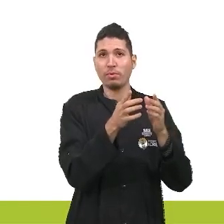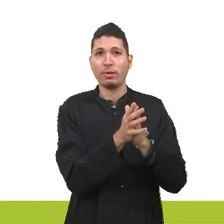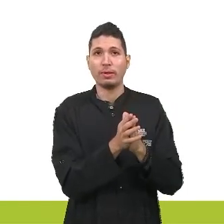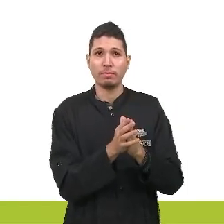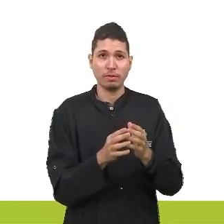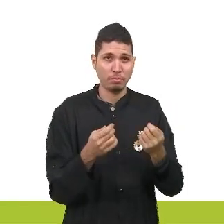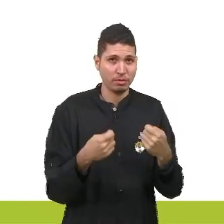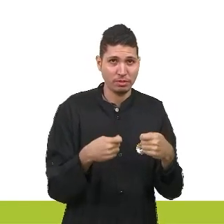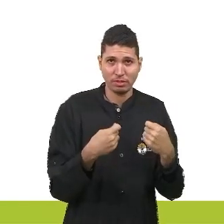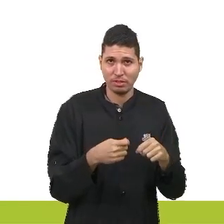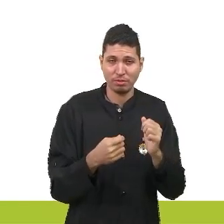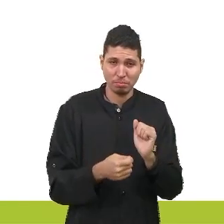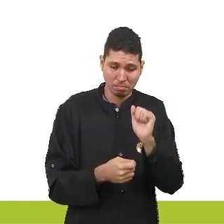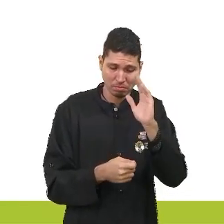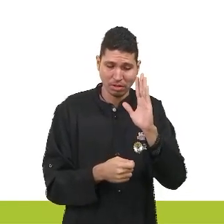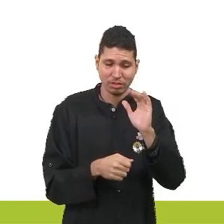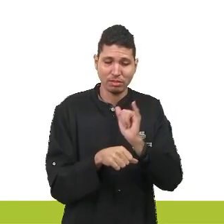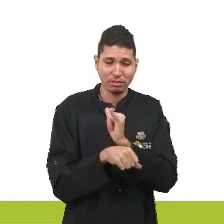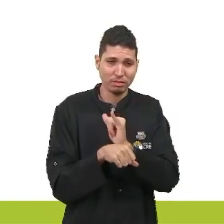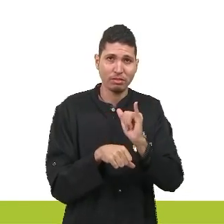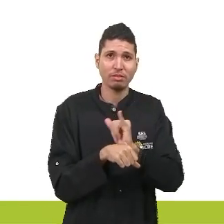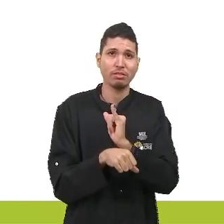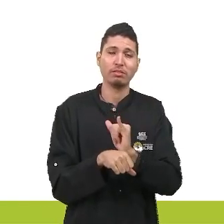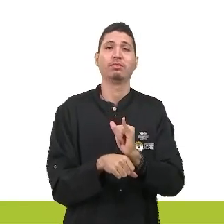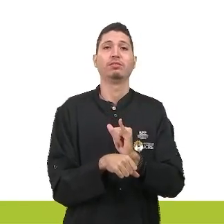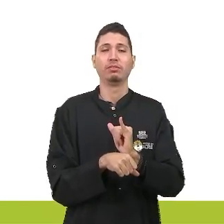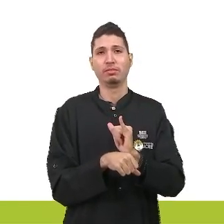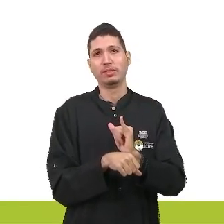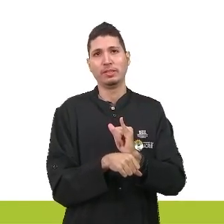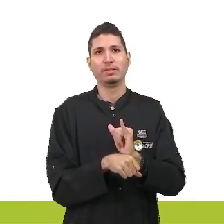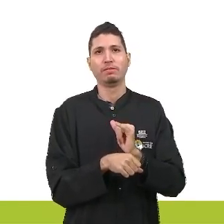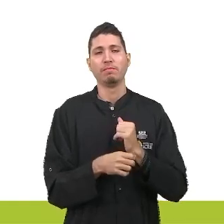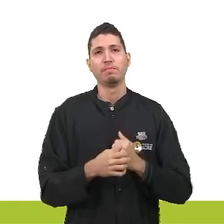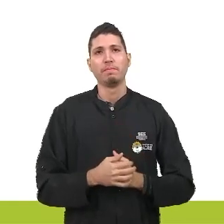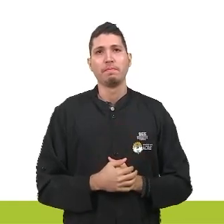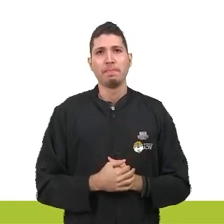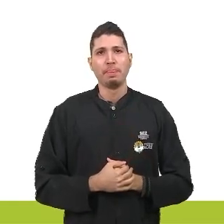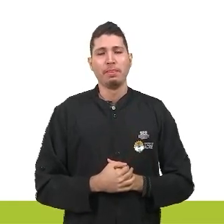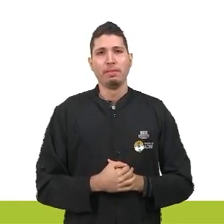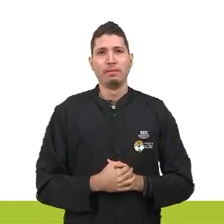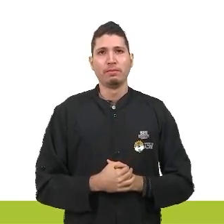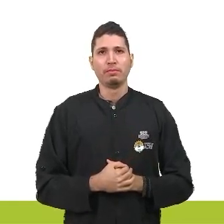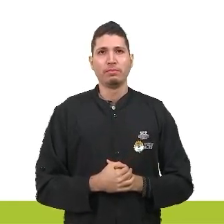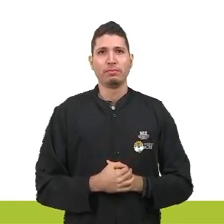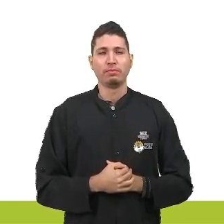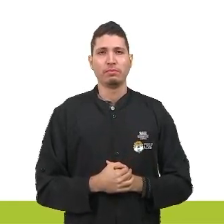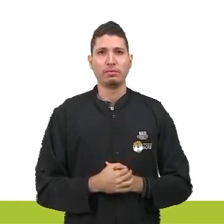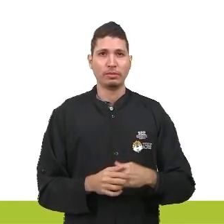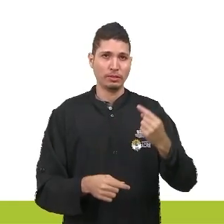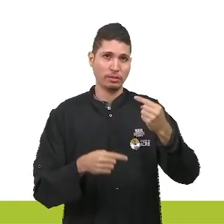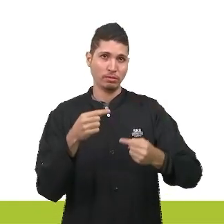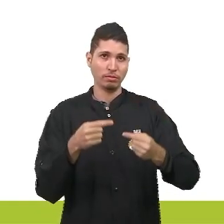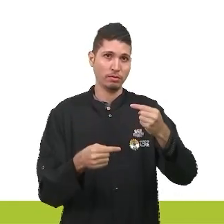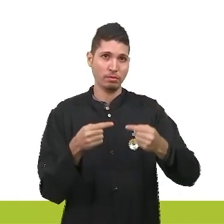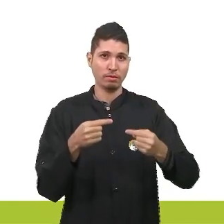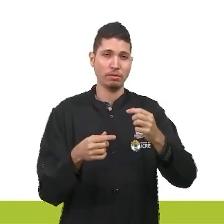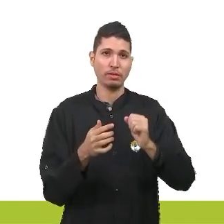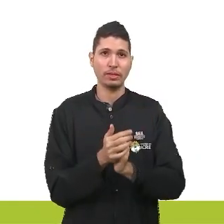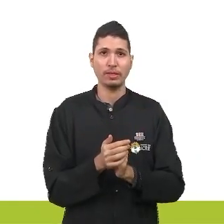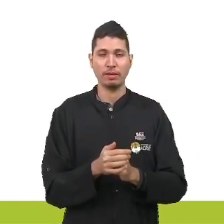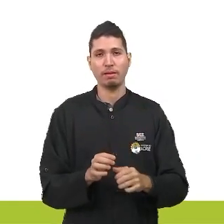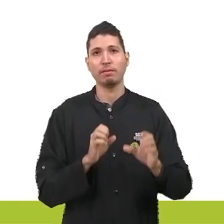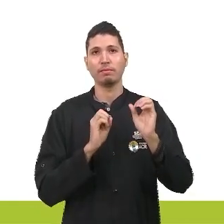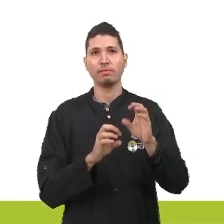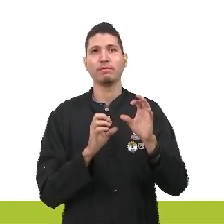essa base, né? E assim faltando em outros, tá? E também uma atenção sobre políticas ligadas à